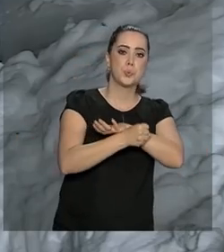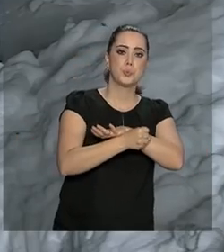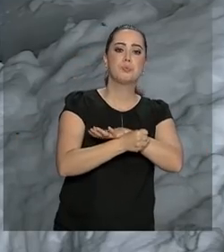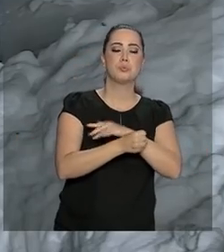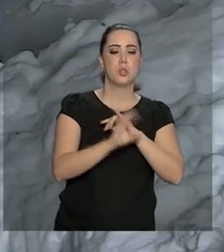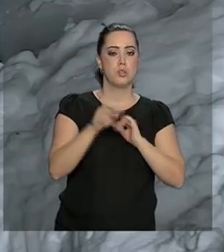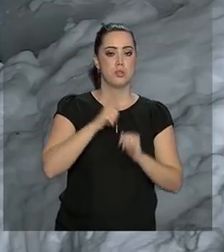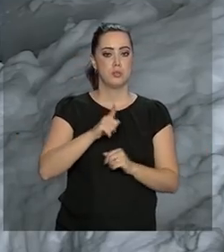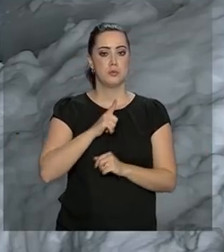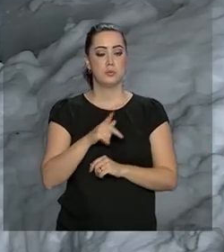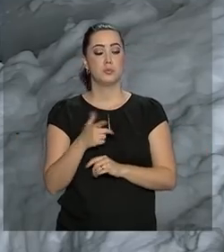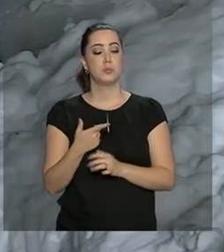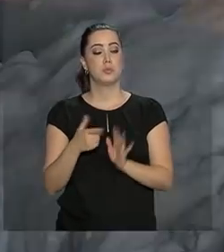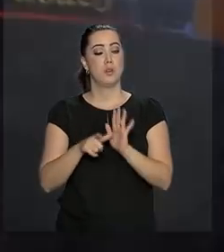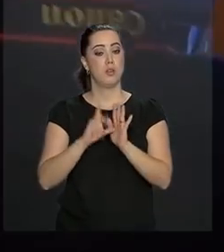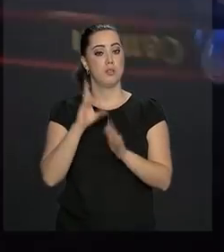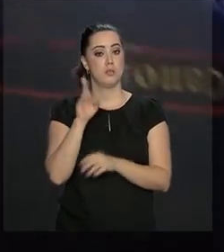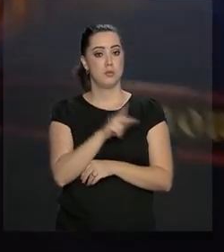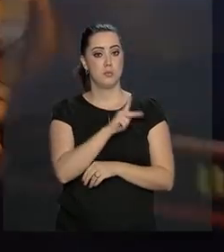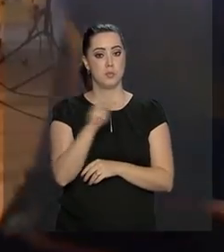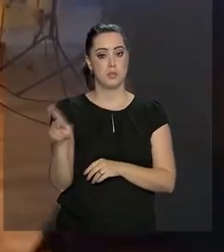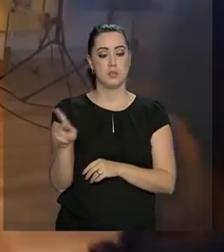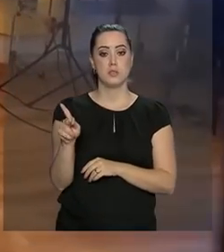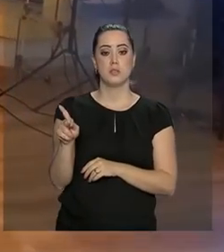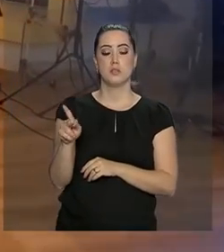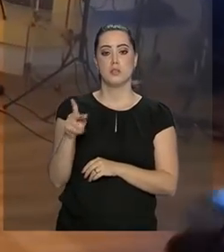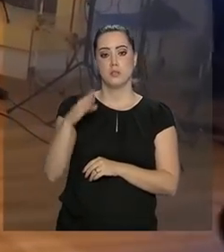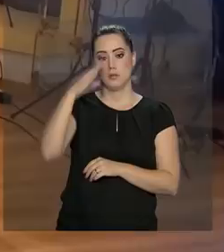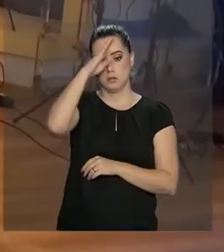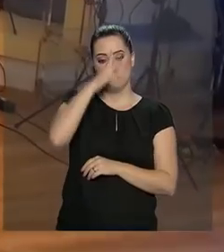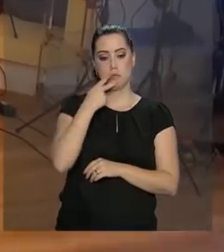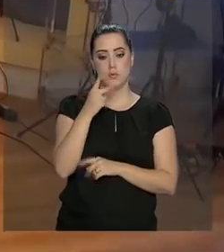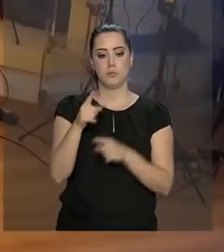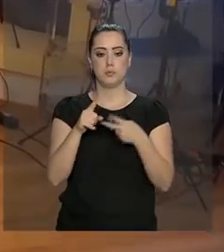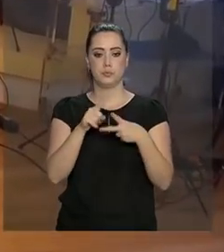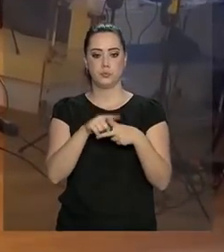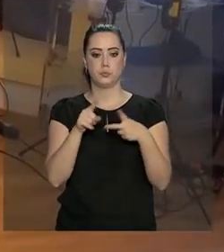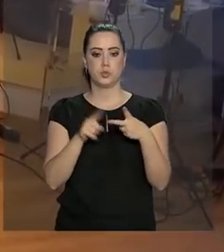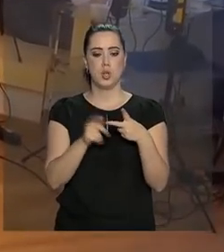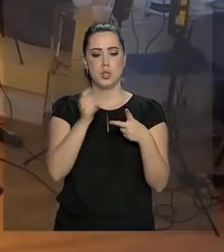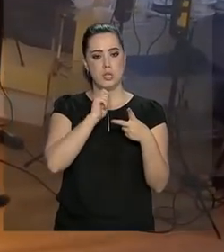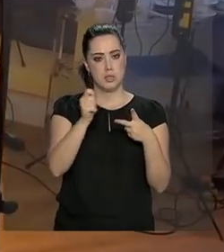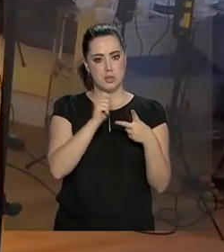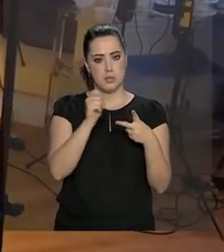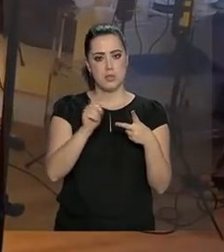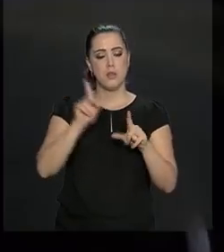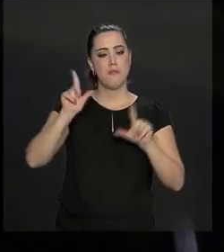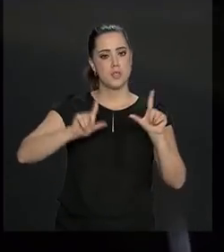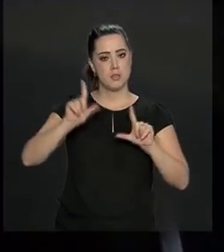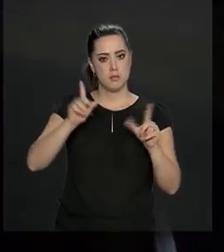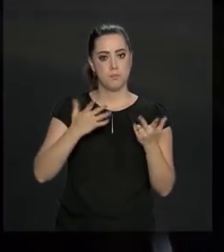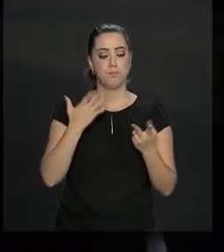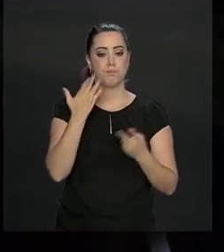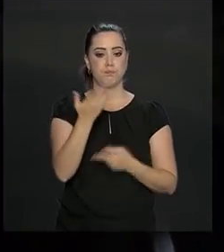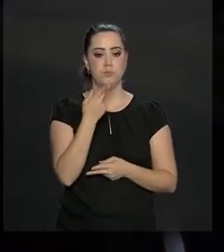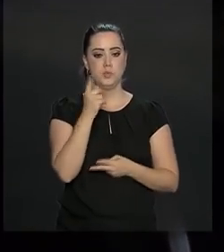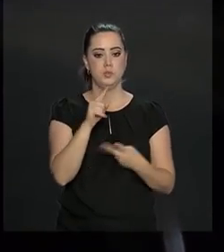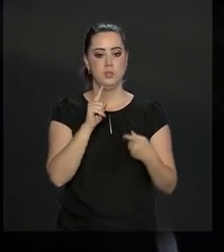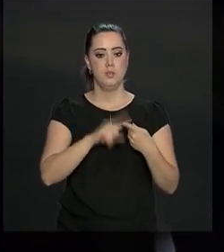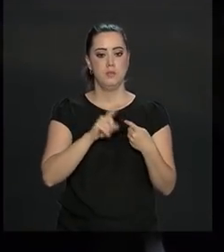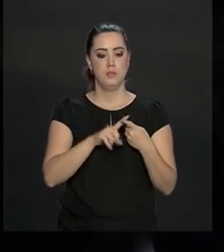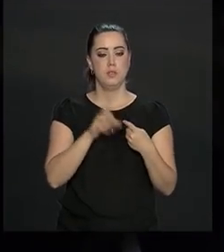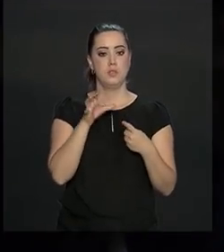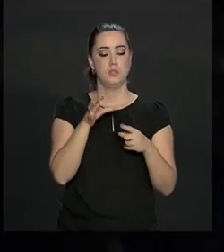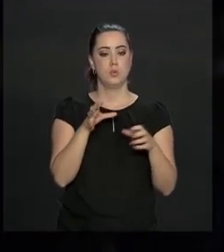presidente Jair Bolsonaro está hospedado, ele concedeu duas entrevistas exclusivas à imprensa. Ele falou com a agência